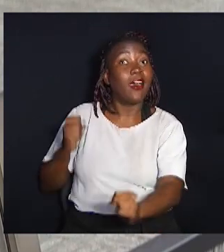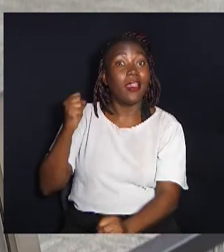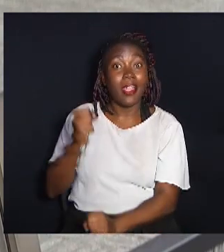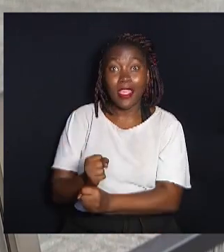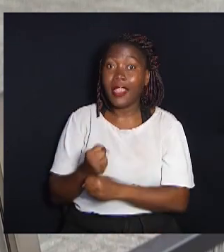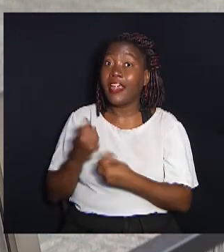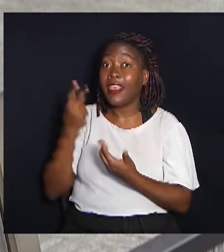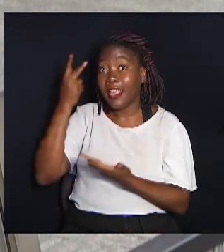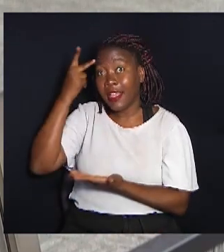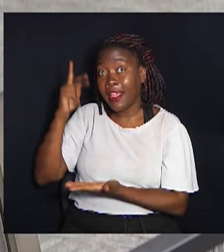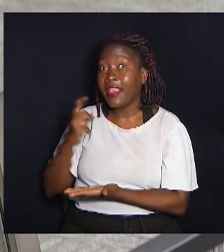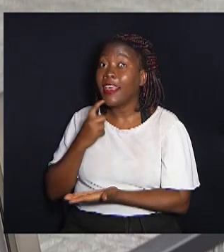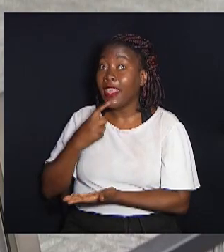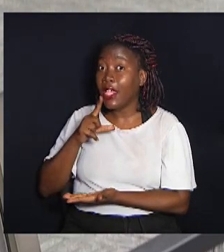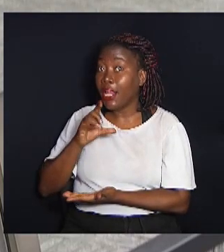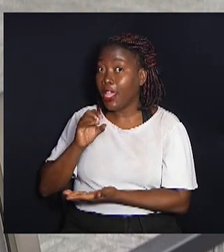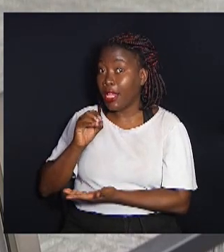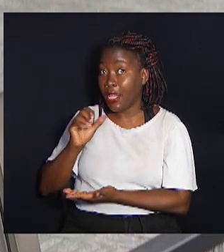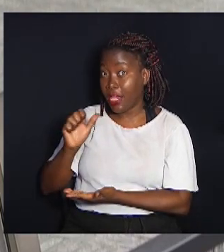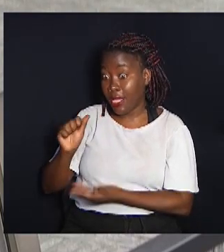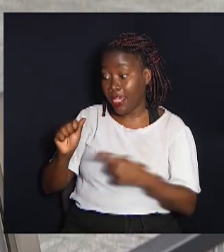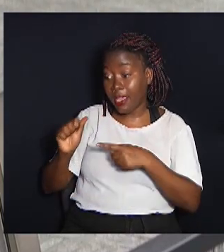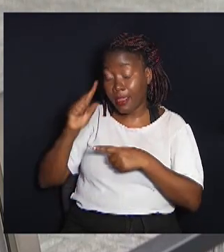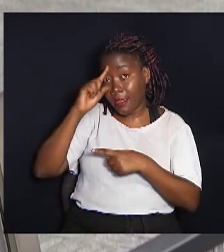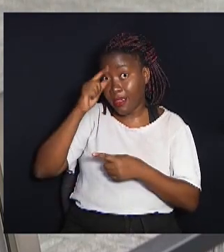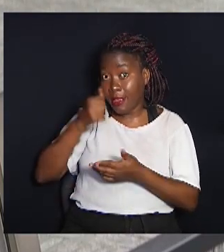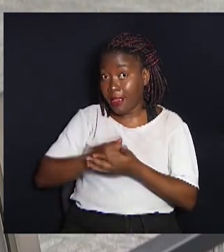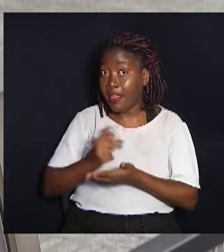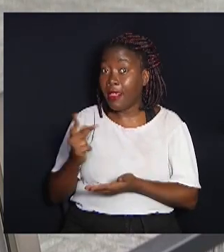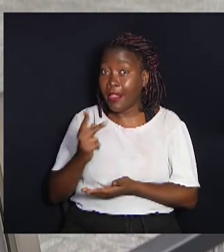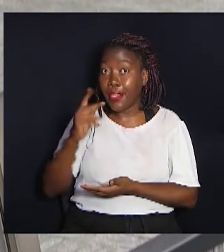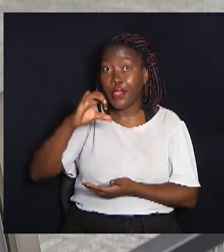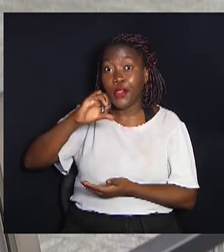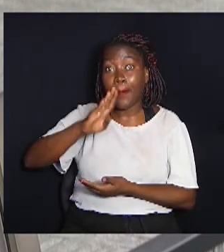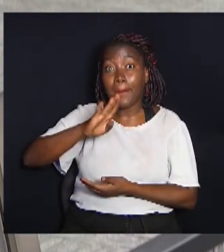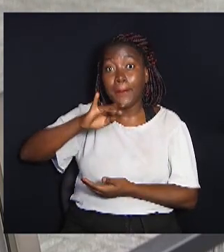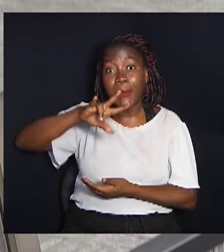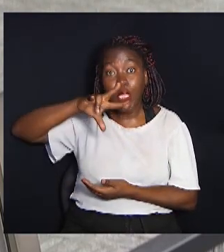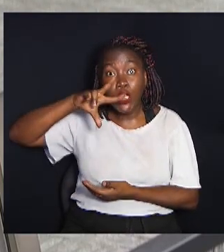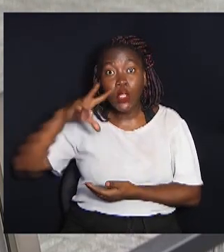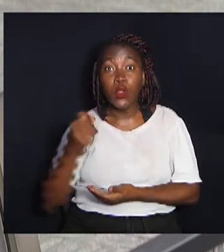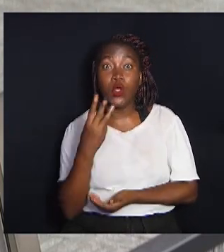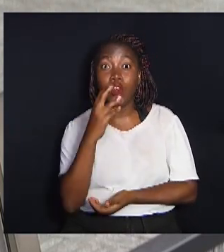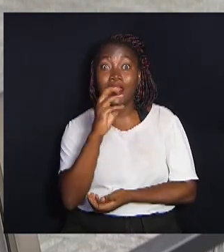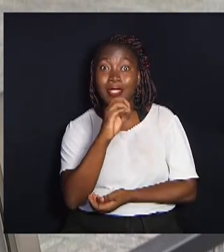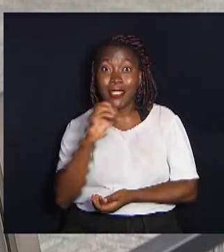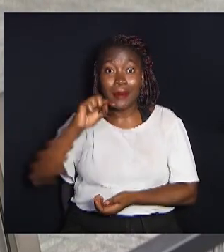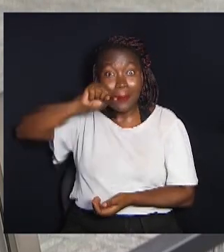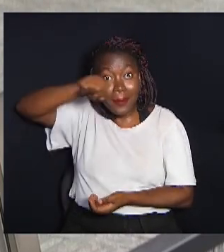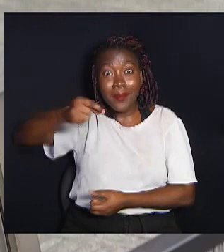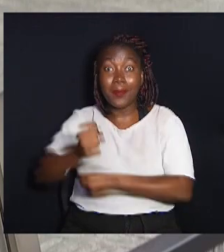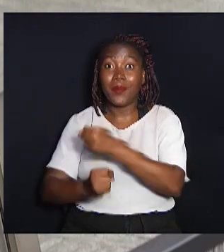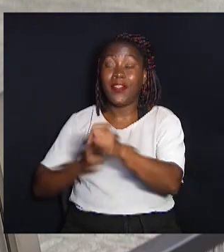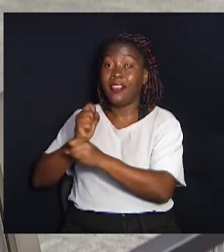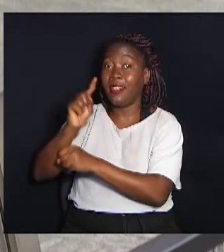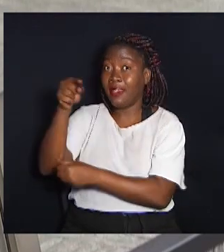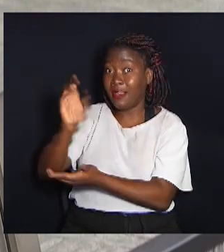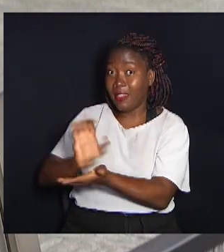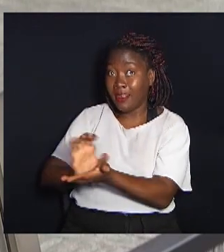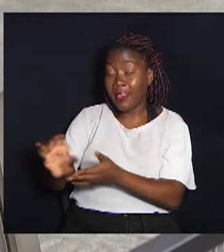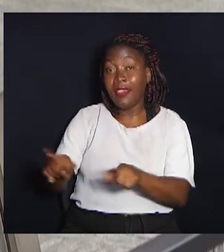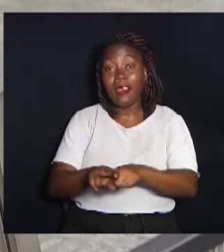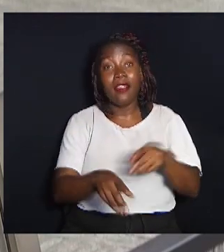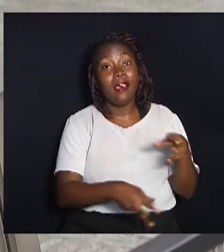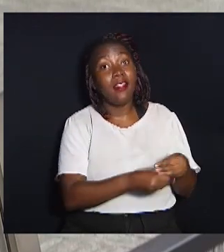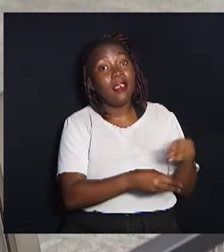que é a LOA. Lembrando que a LOA estabelece aí um valor de 9 bilhões e 300 milhões para o ano que vem. Também as